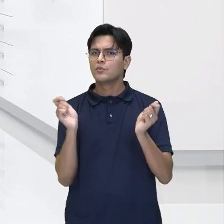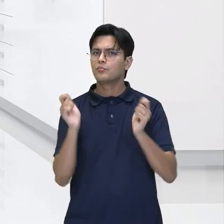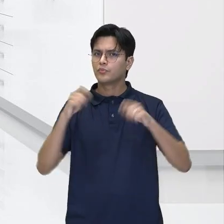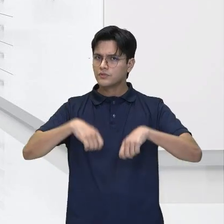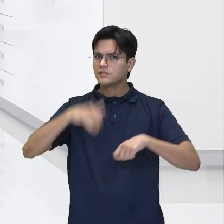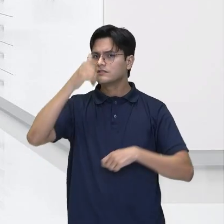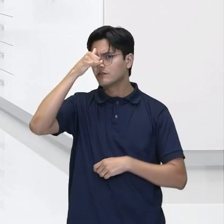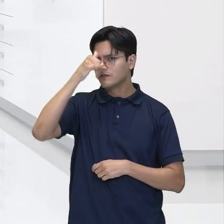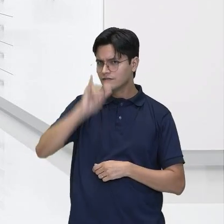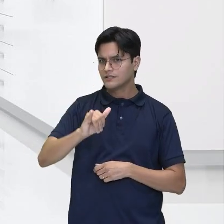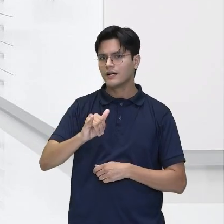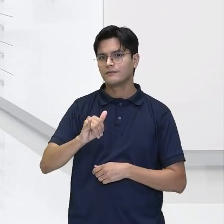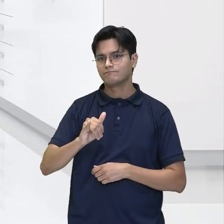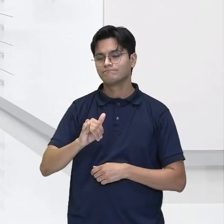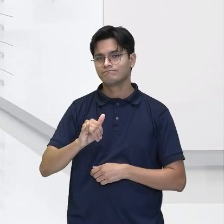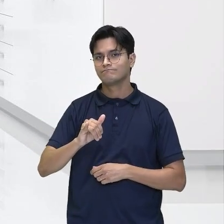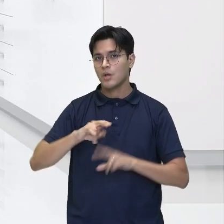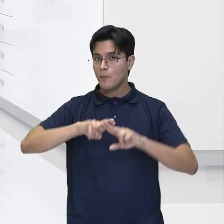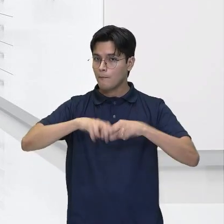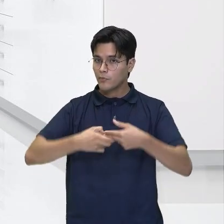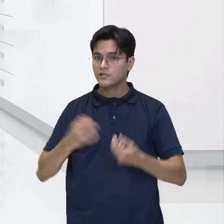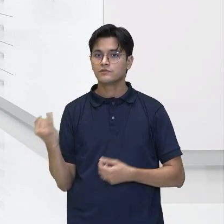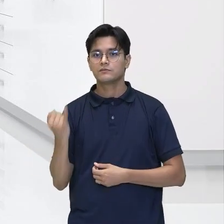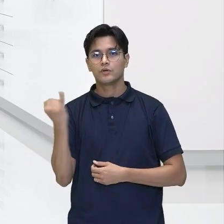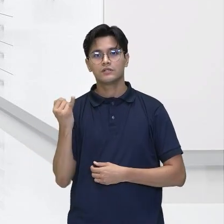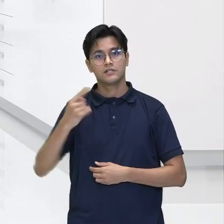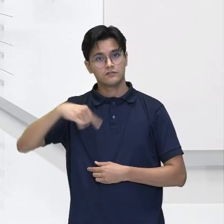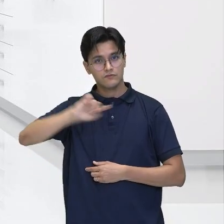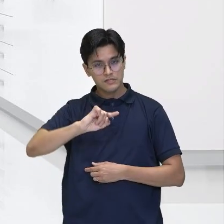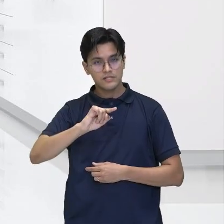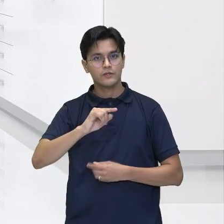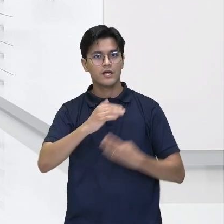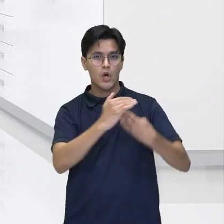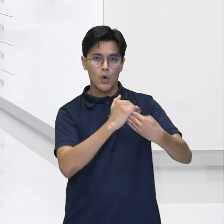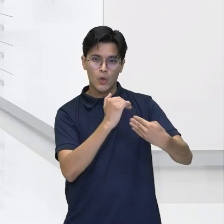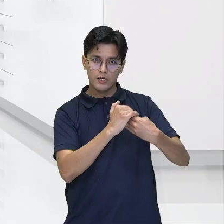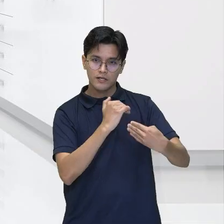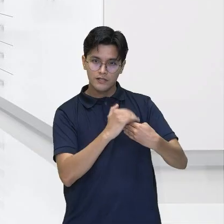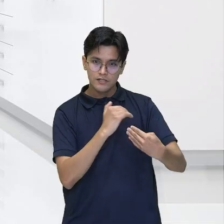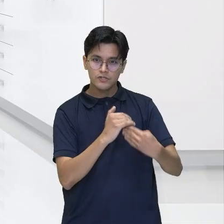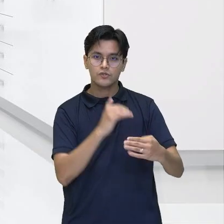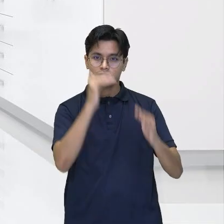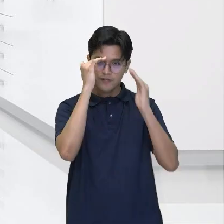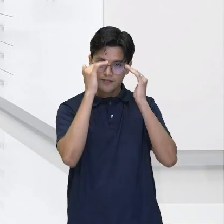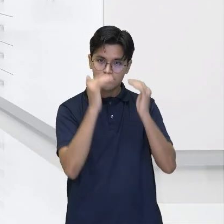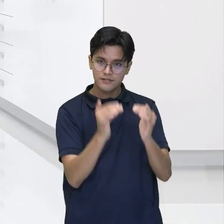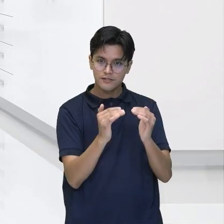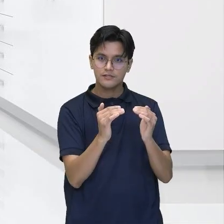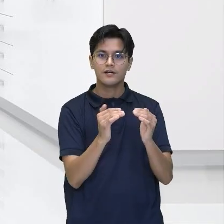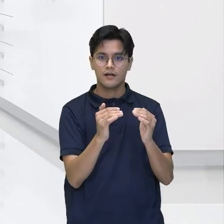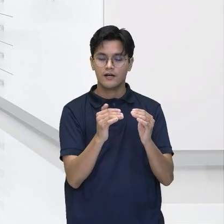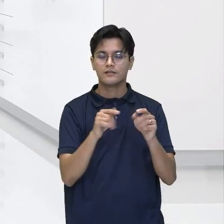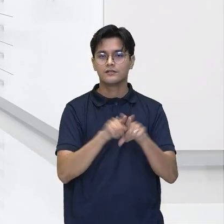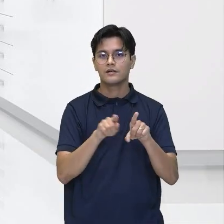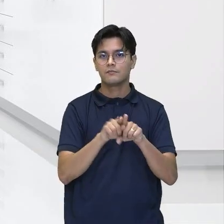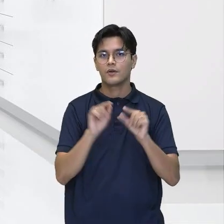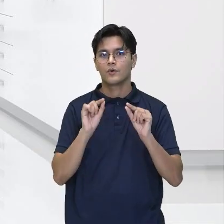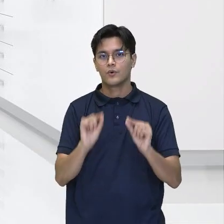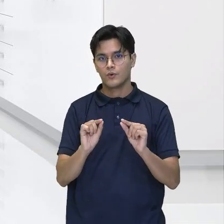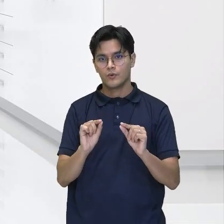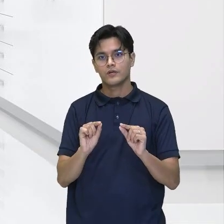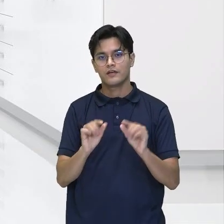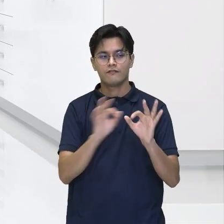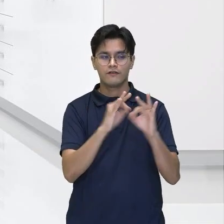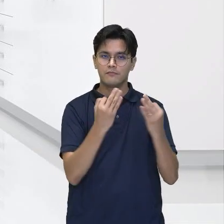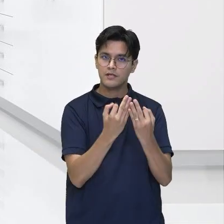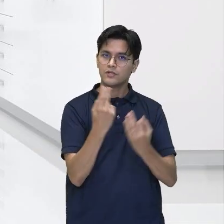E é importante que você atente às orientações do pediatra, atente às orientações da sua